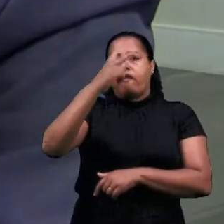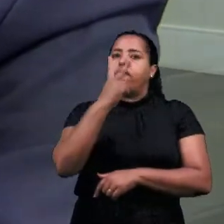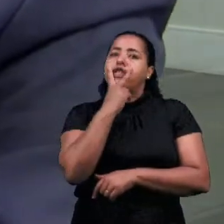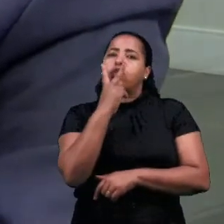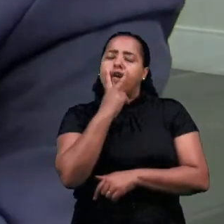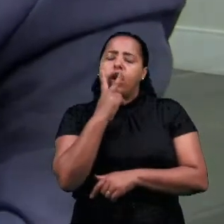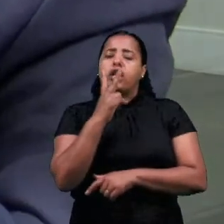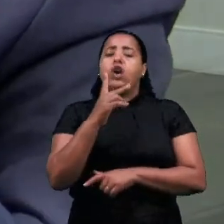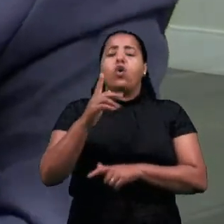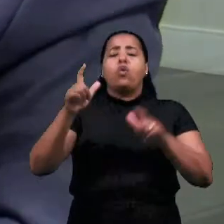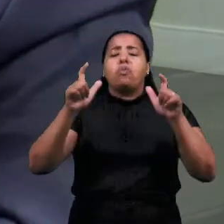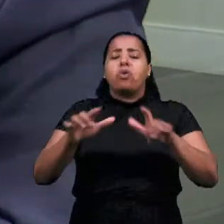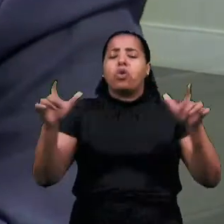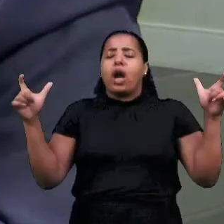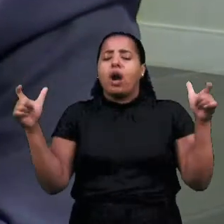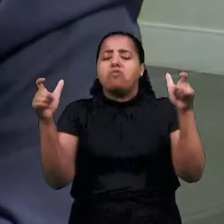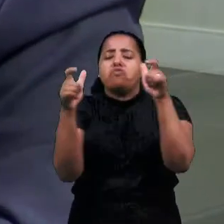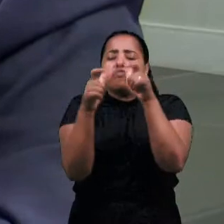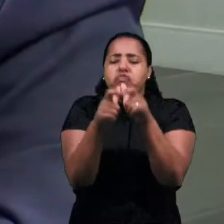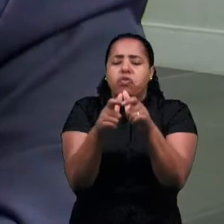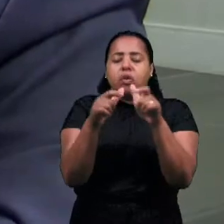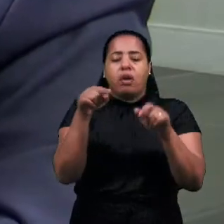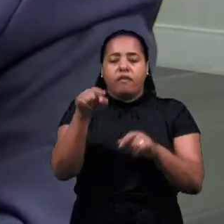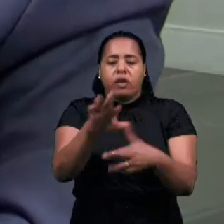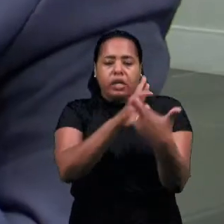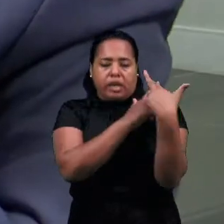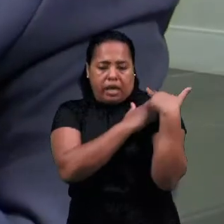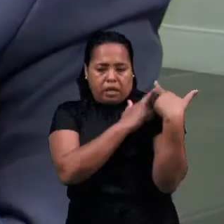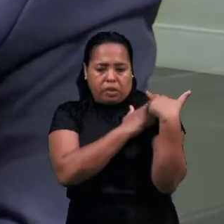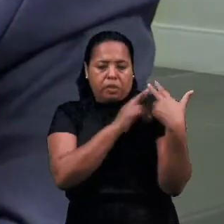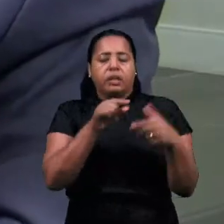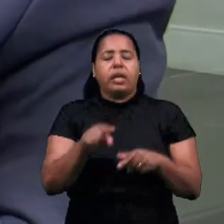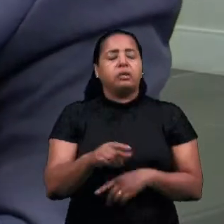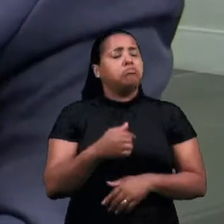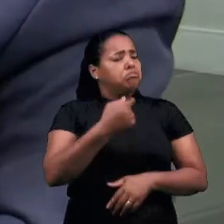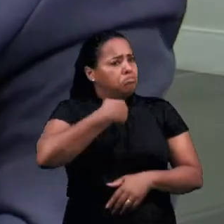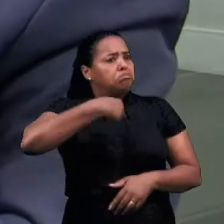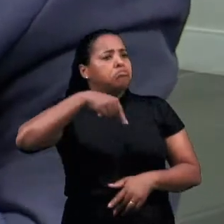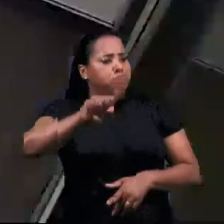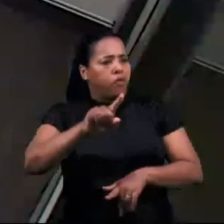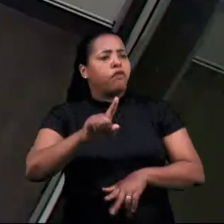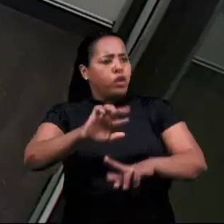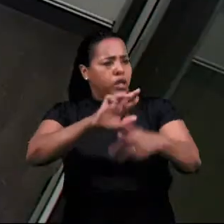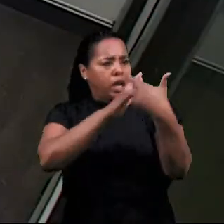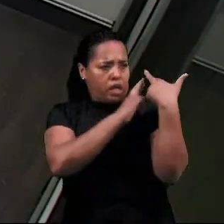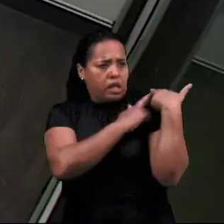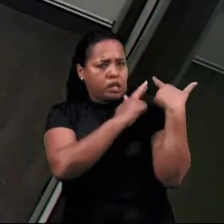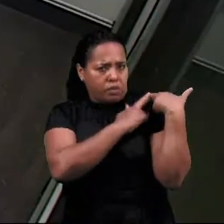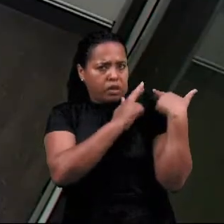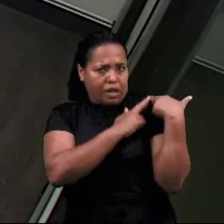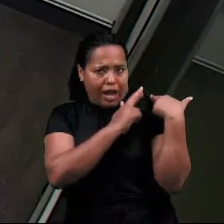pequenininho, você vai assumir aquele lugar. E eu assumi.